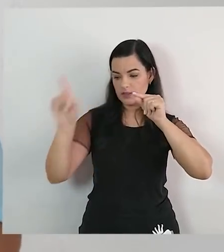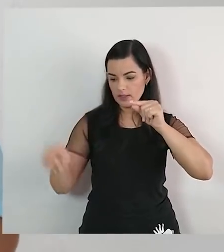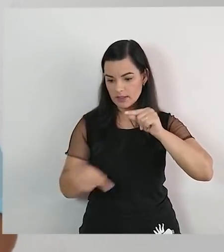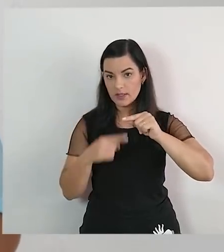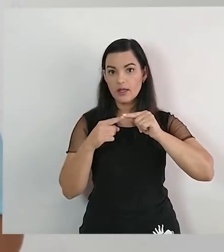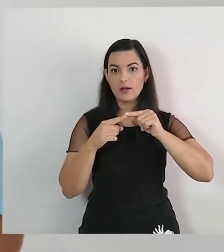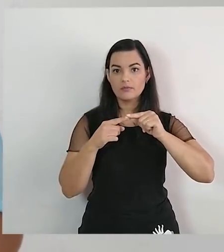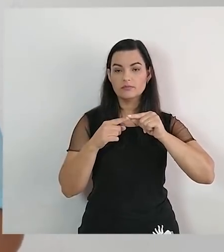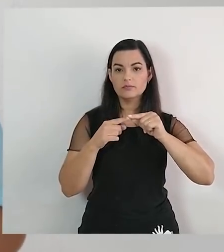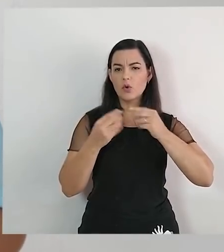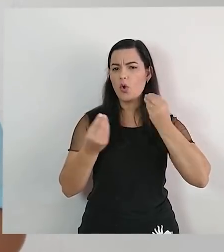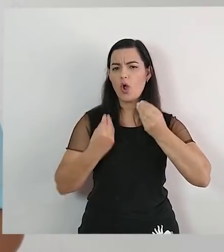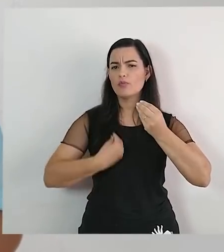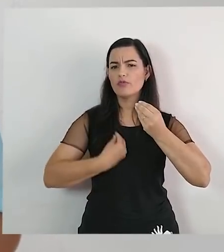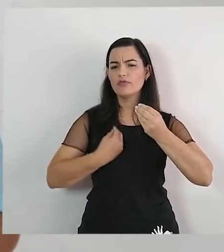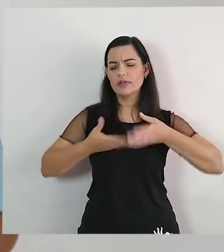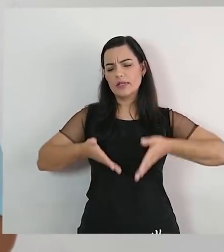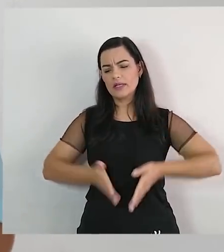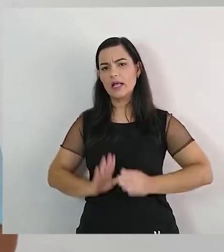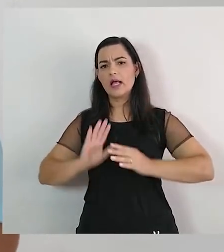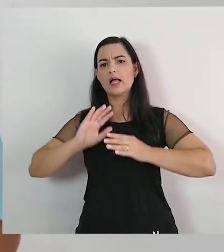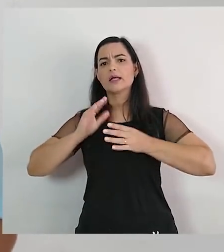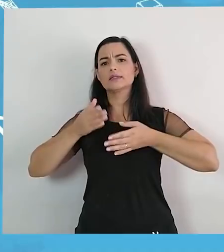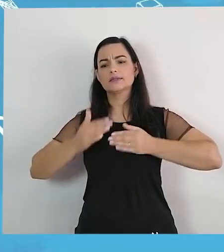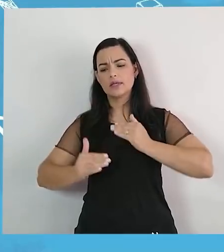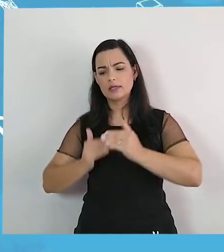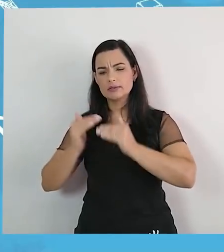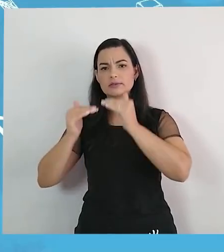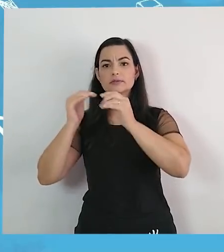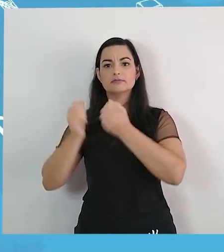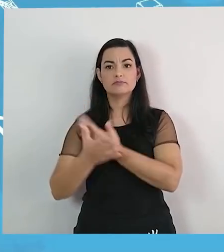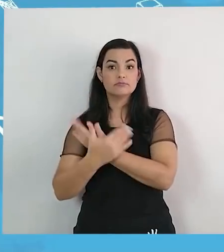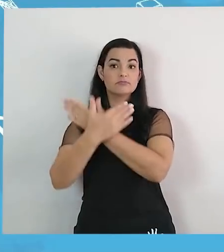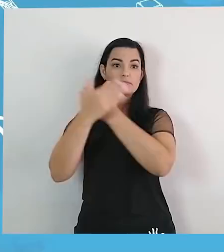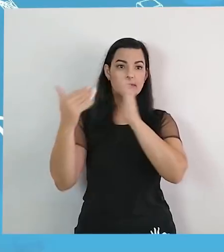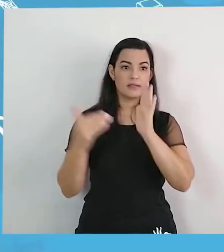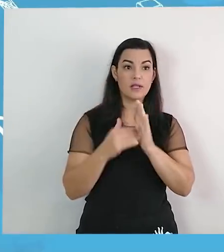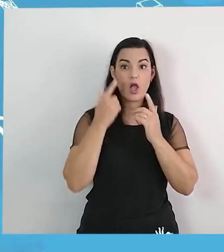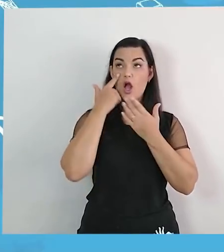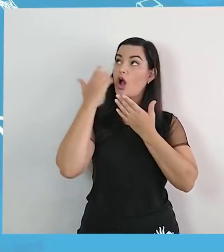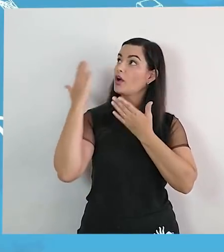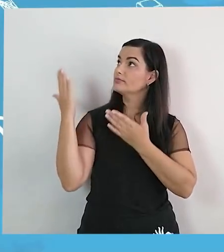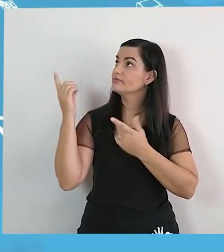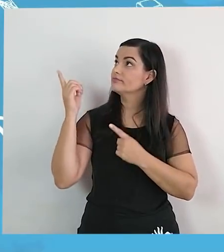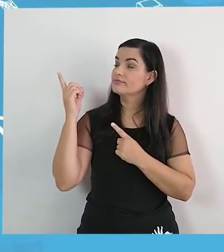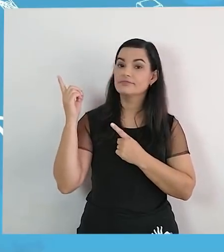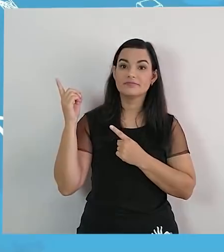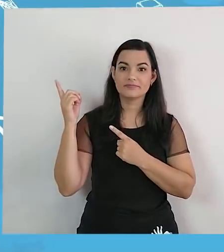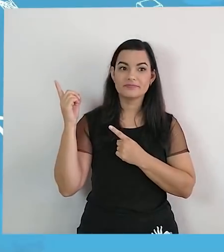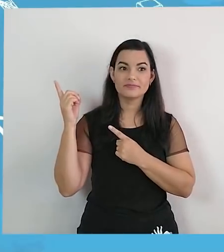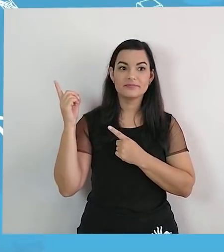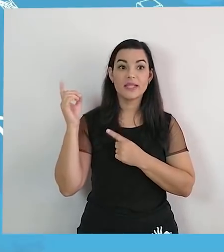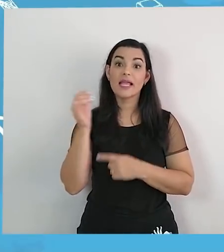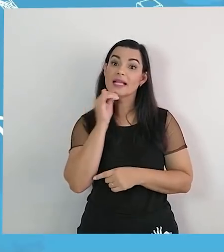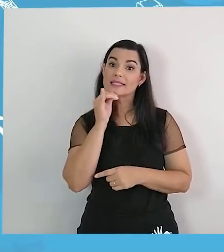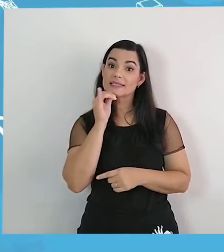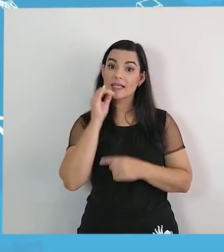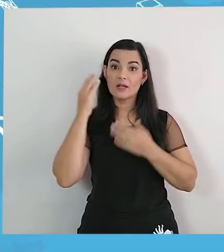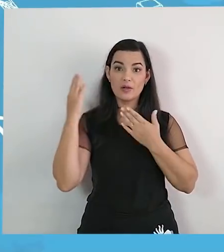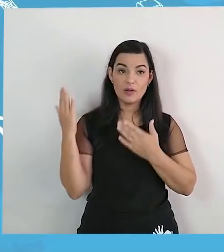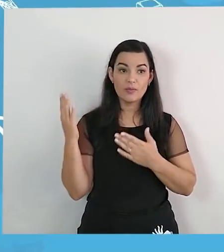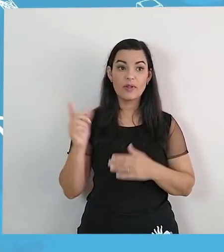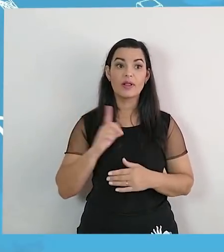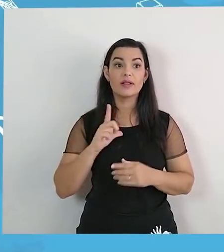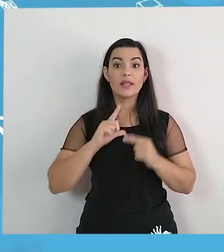materiais alternativos. Observe a imagem que eu vou te mostrar. Então, neste exemplo, nós temos